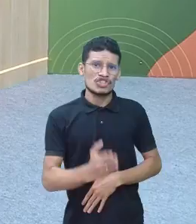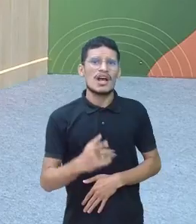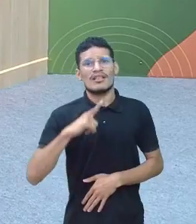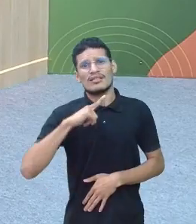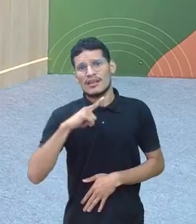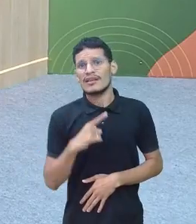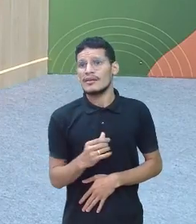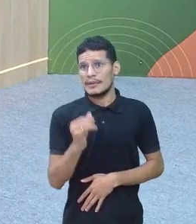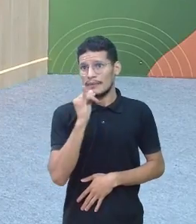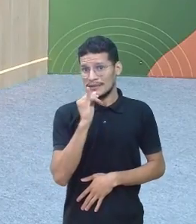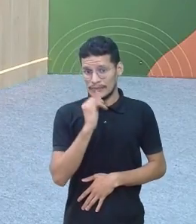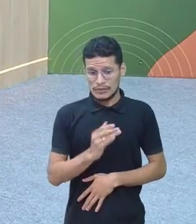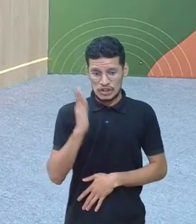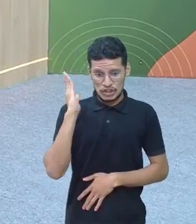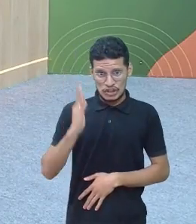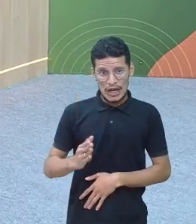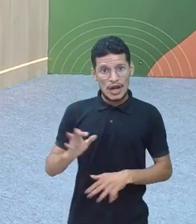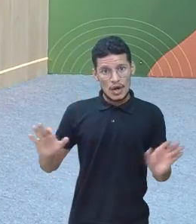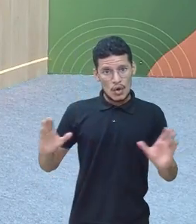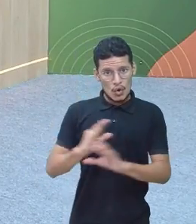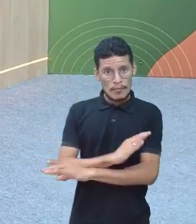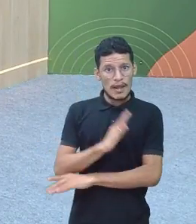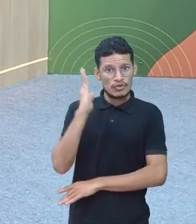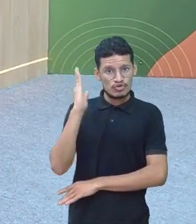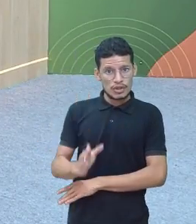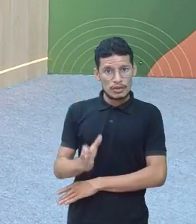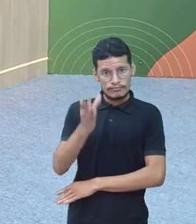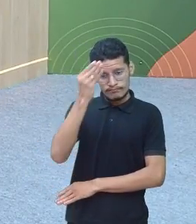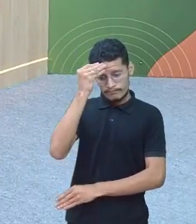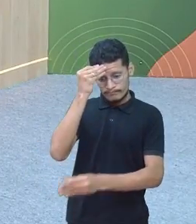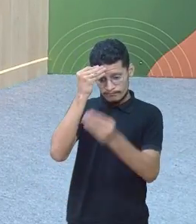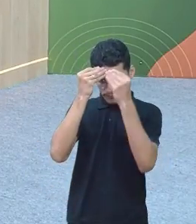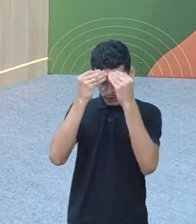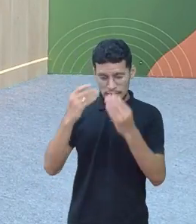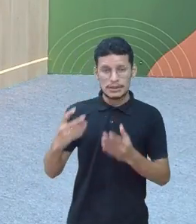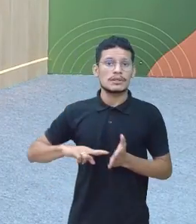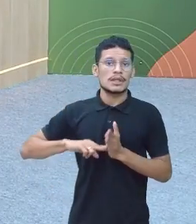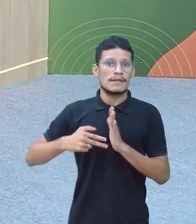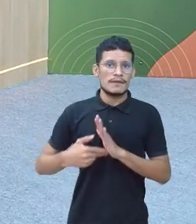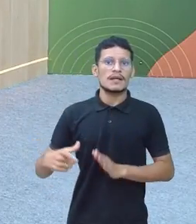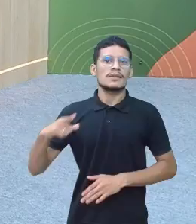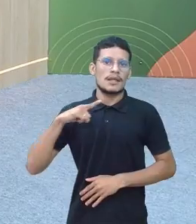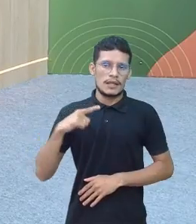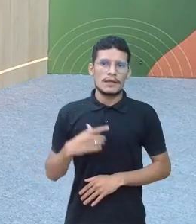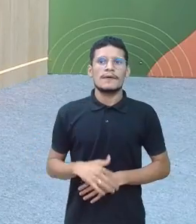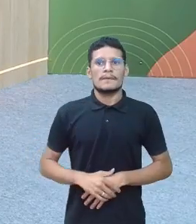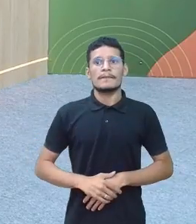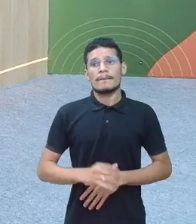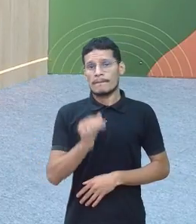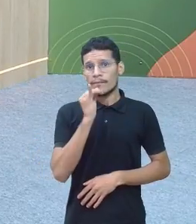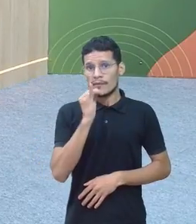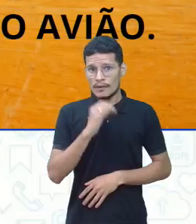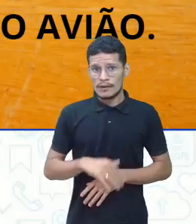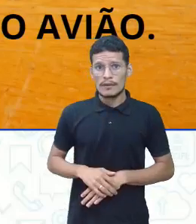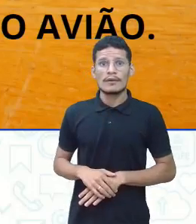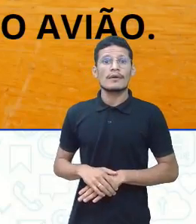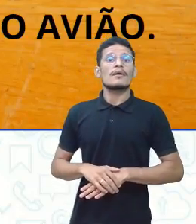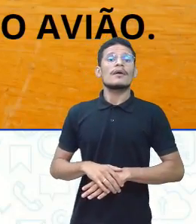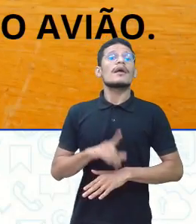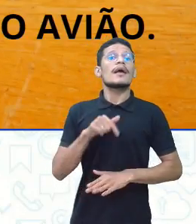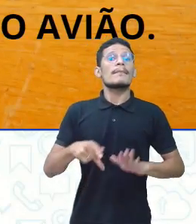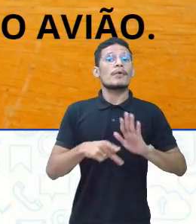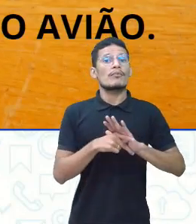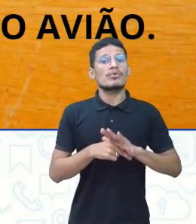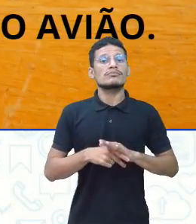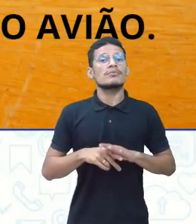tem completo, já está cristalizado, já faz completo sentido. Então, por exemplo, quando eu digo assim, braço da cadeira,